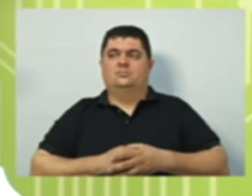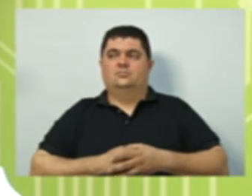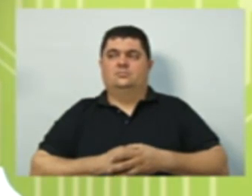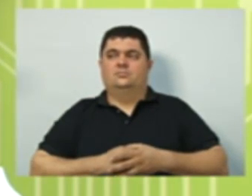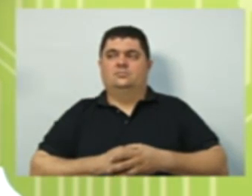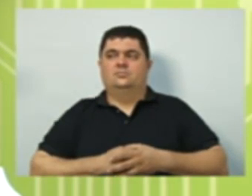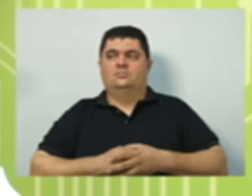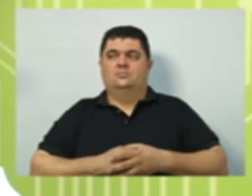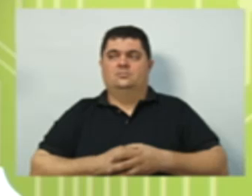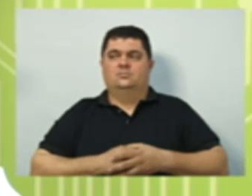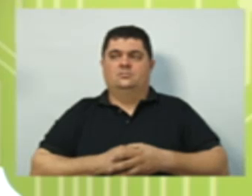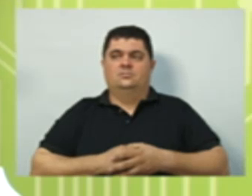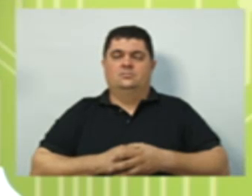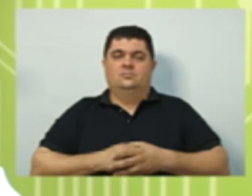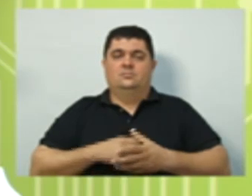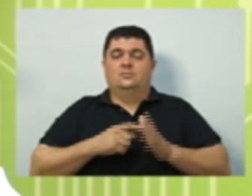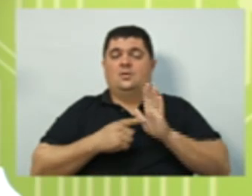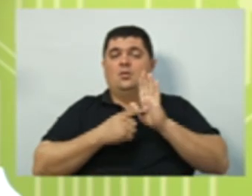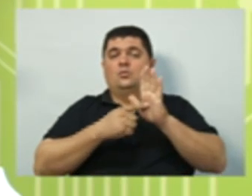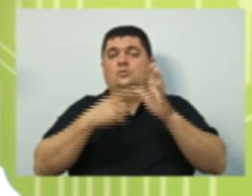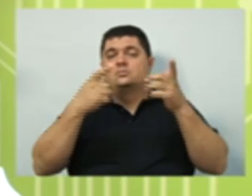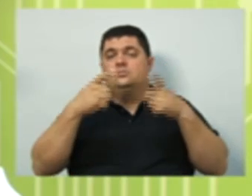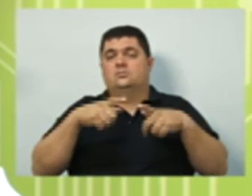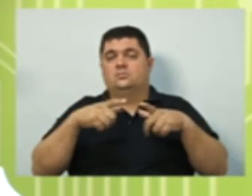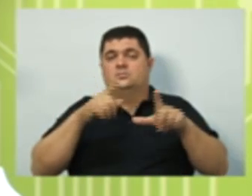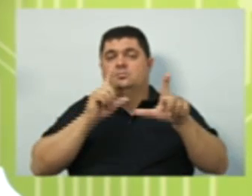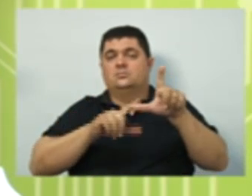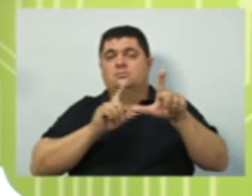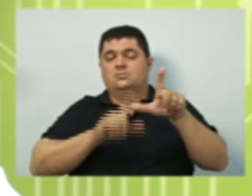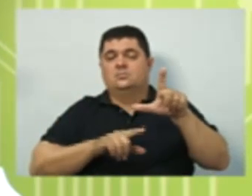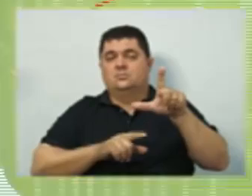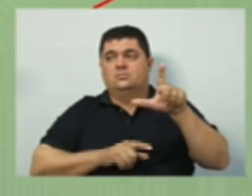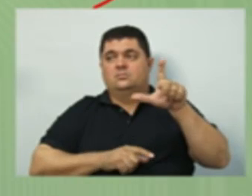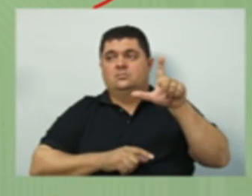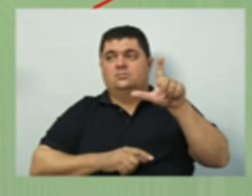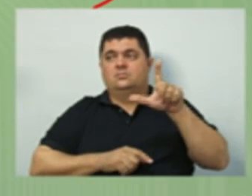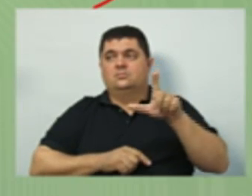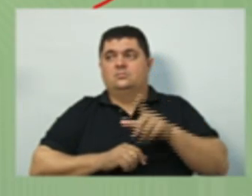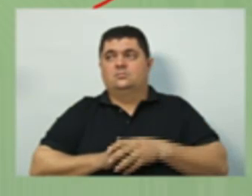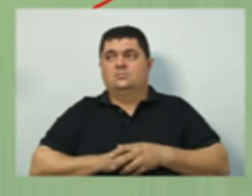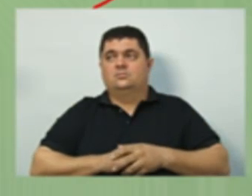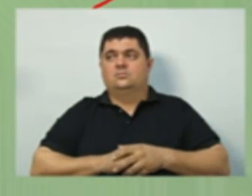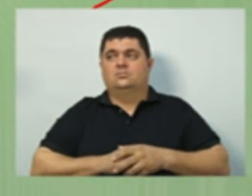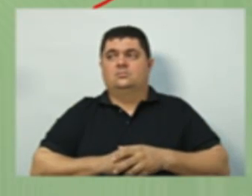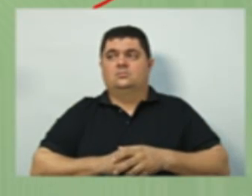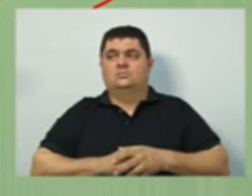desta ideia está aparecendo na última letra. Olhe lá na tela.